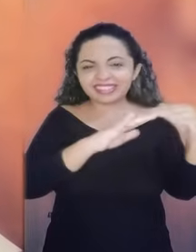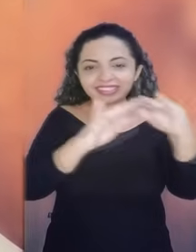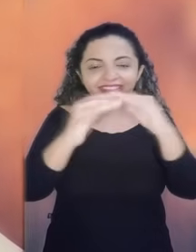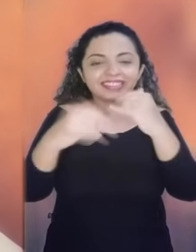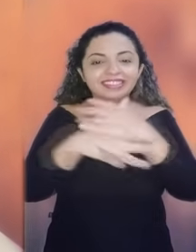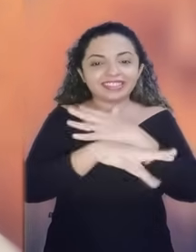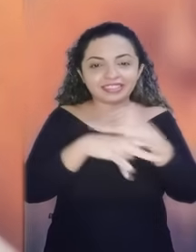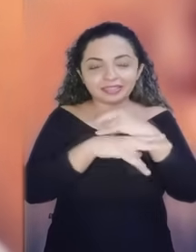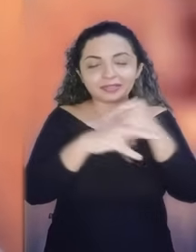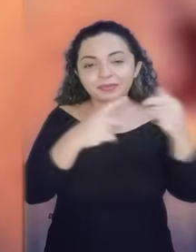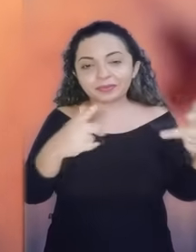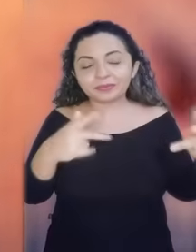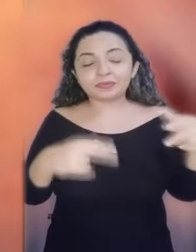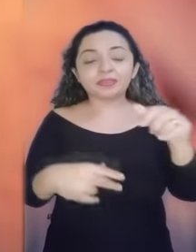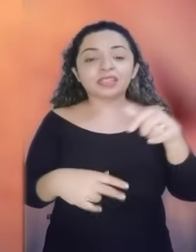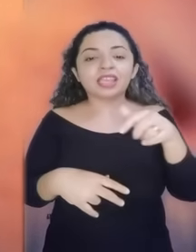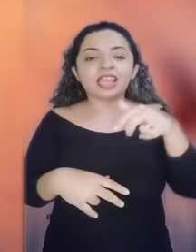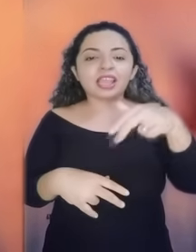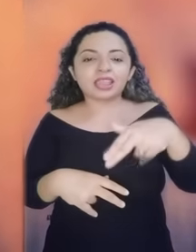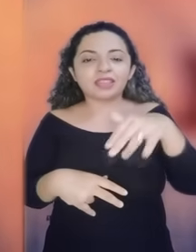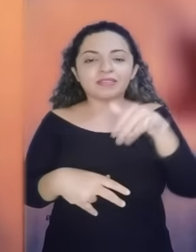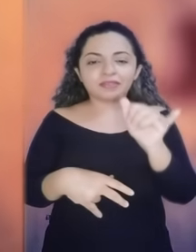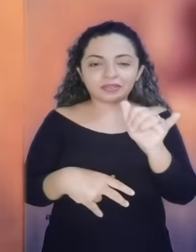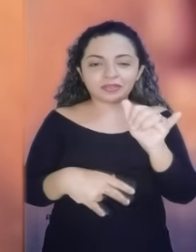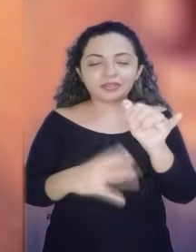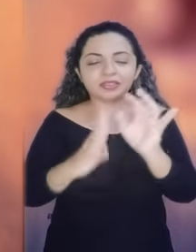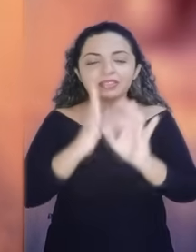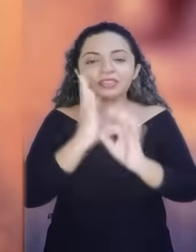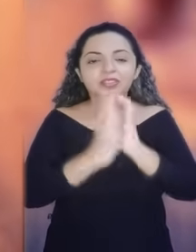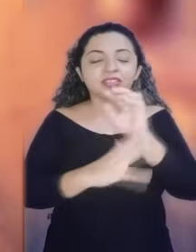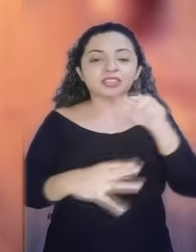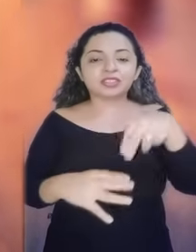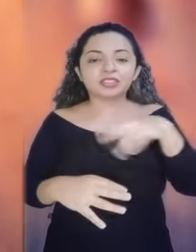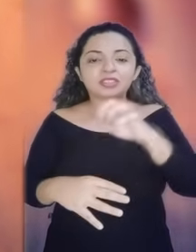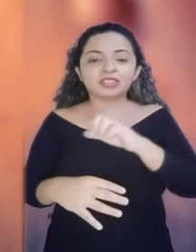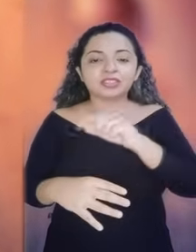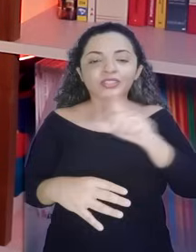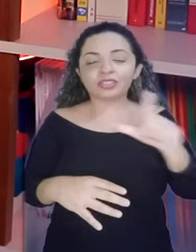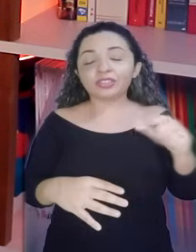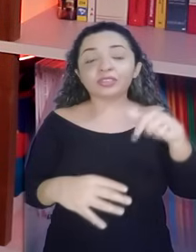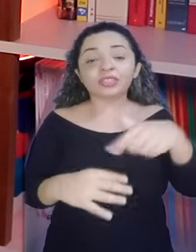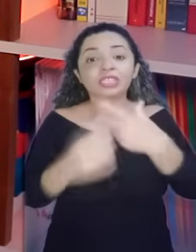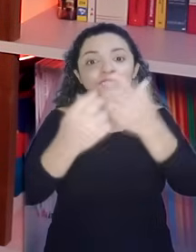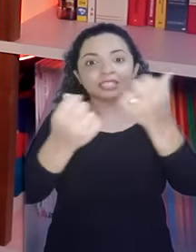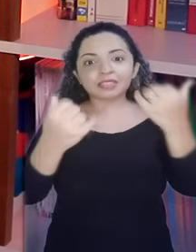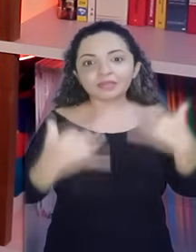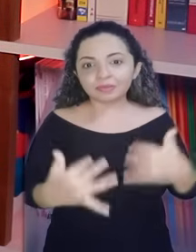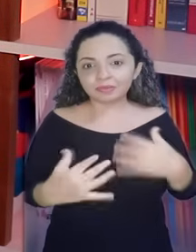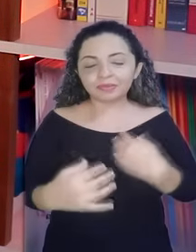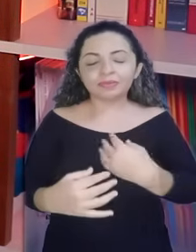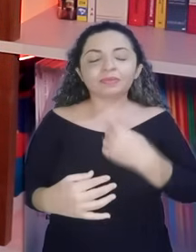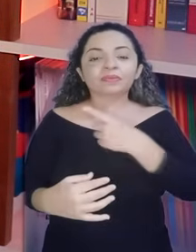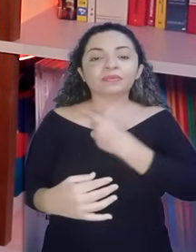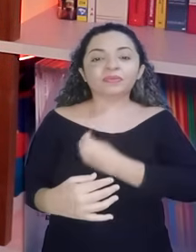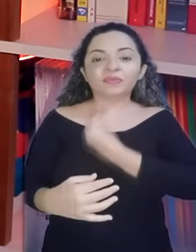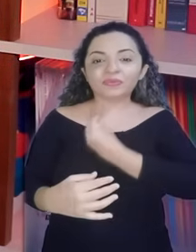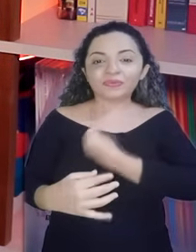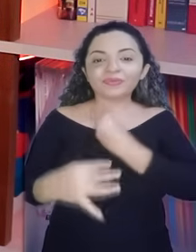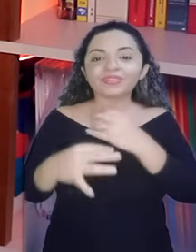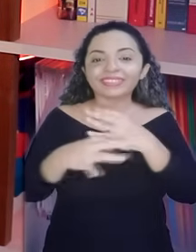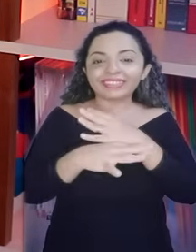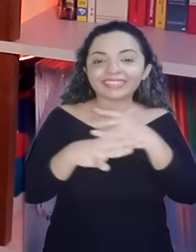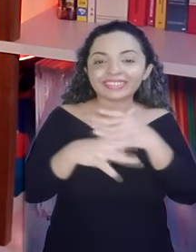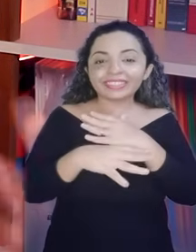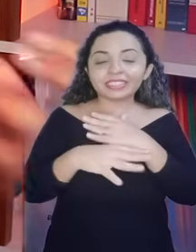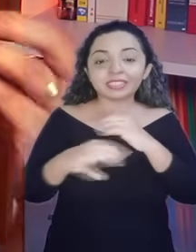ele justamente traz esse aspecto de mobilidade de pessoas ali que sobrevivem em circulação na periferia de Nova